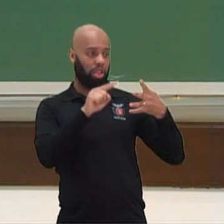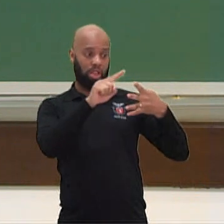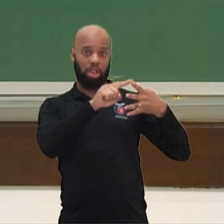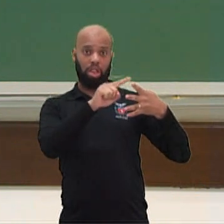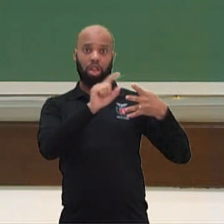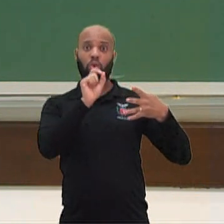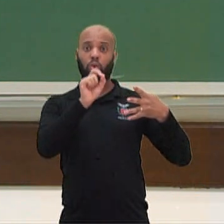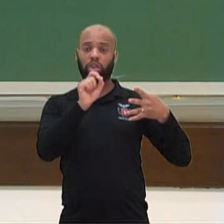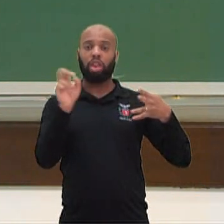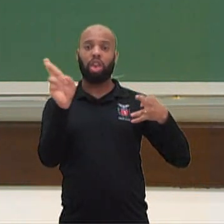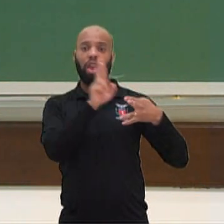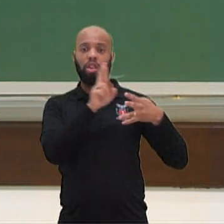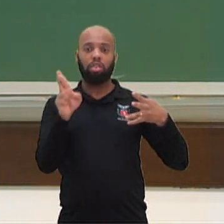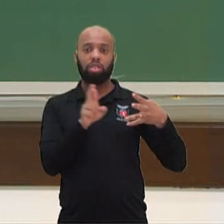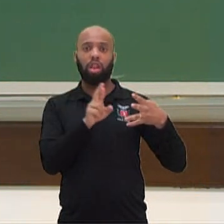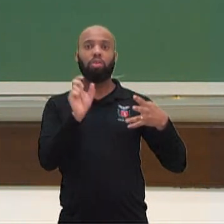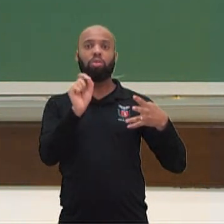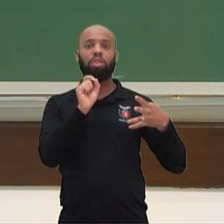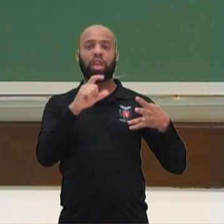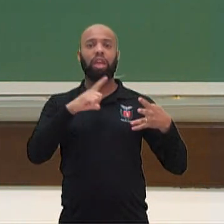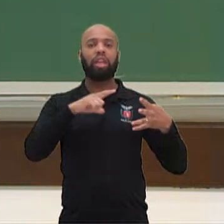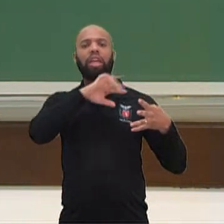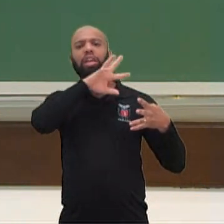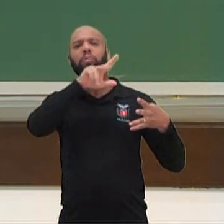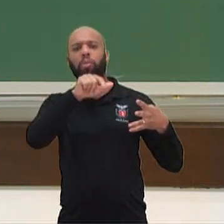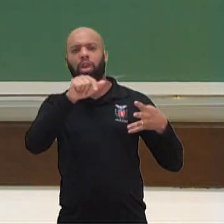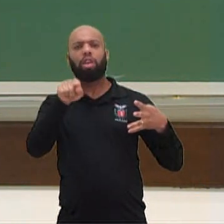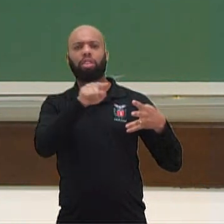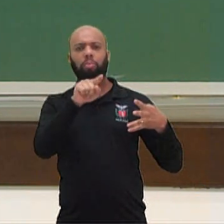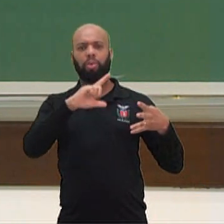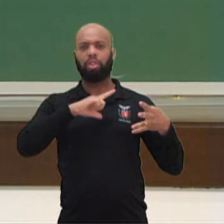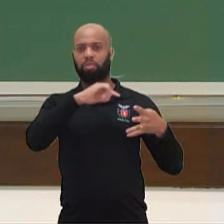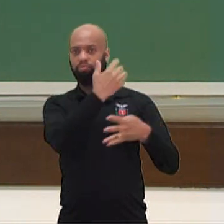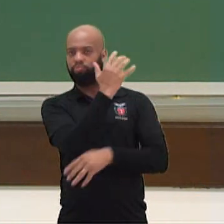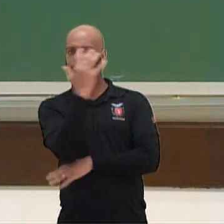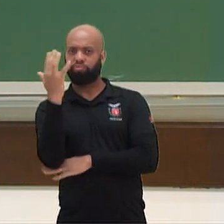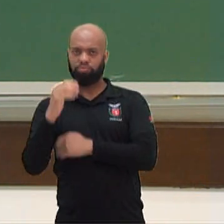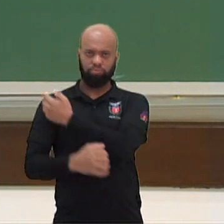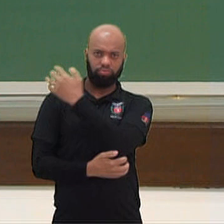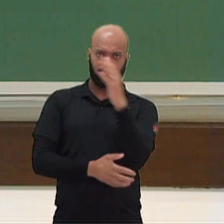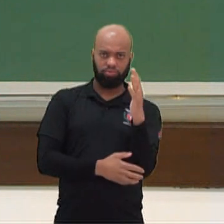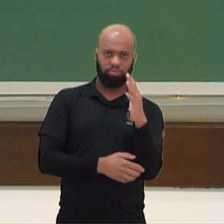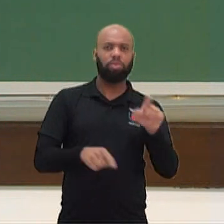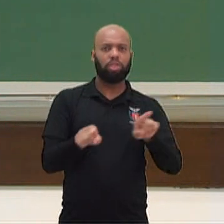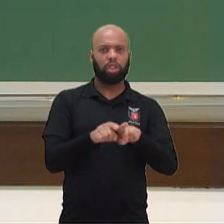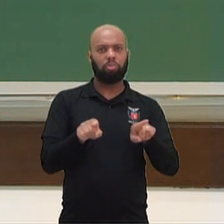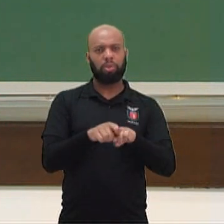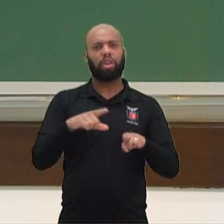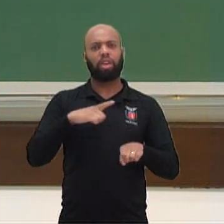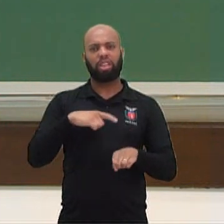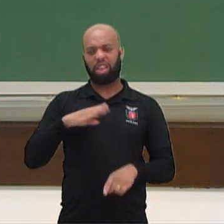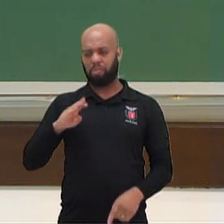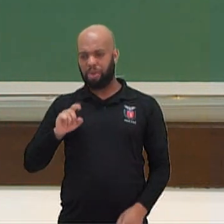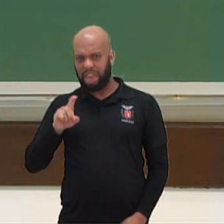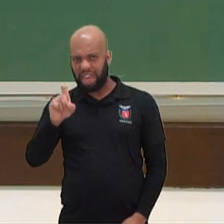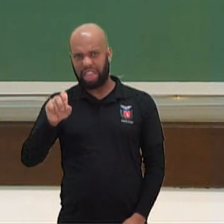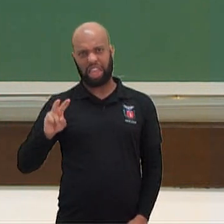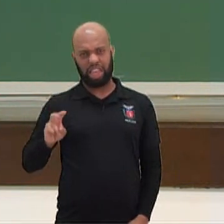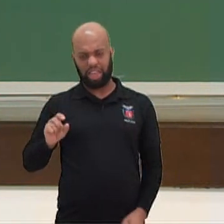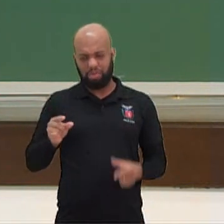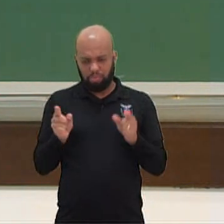biológicos é relacionado à fauna e à flora que existe, né, ali na natureza, também os micro-organismos. Os